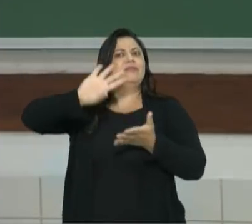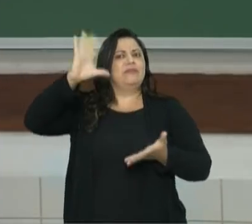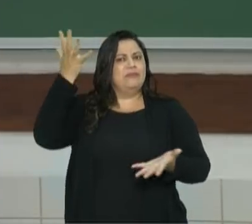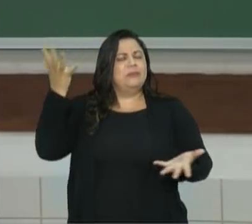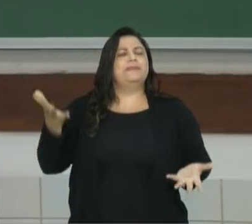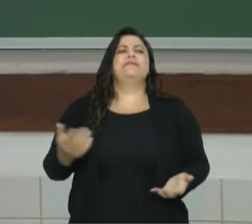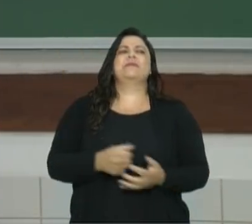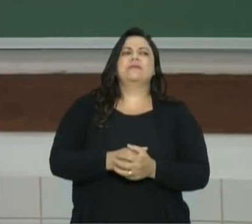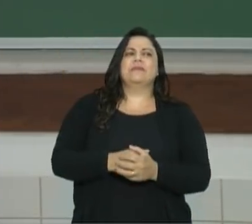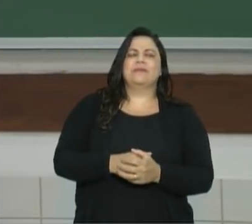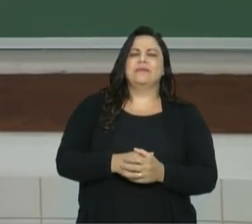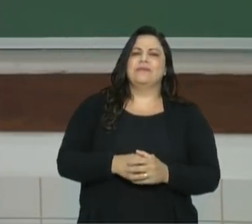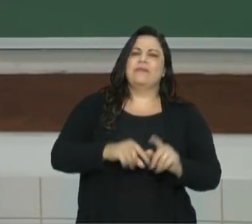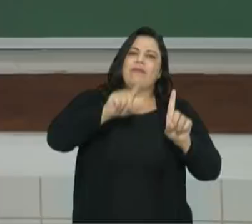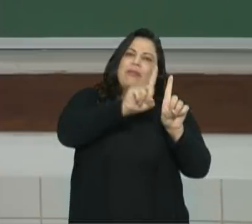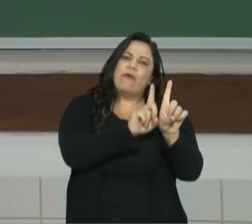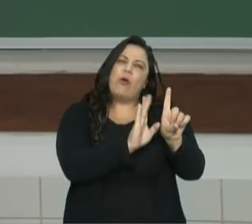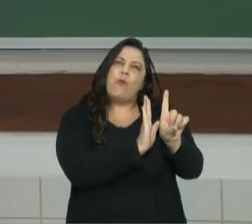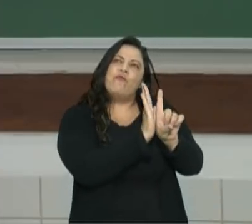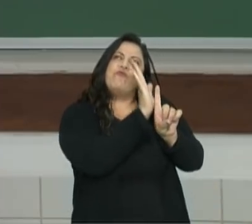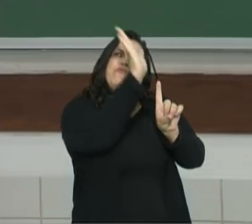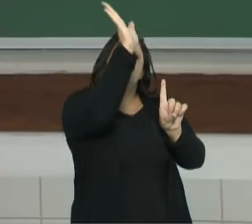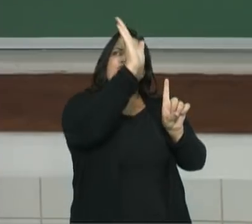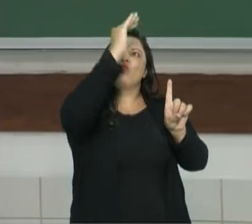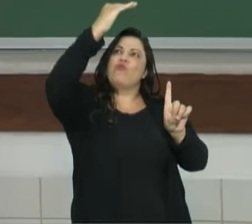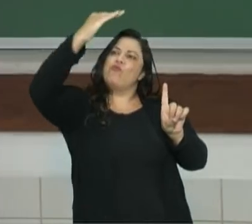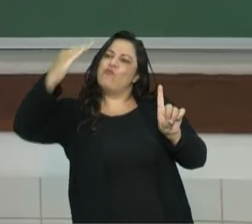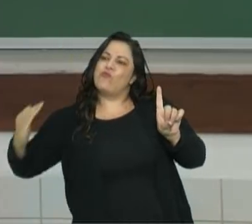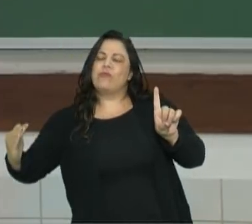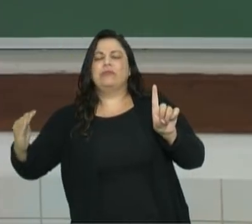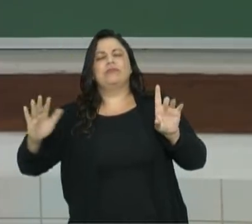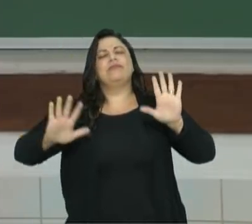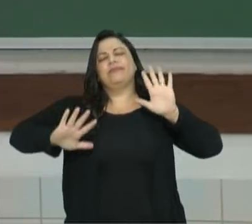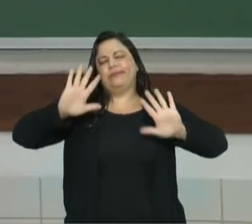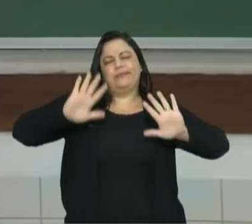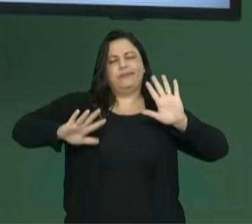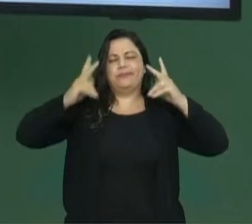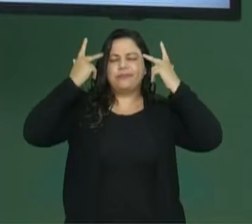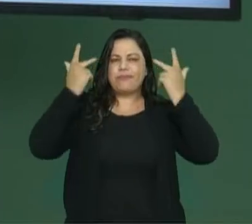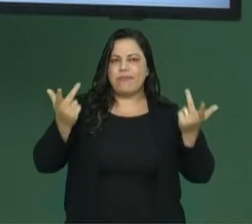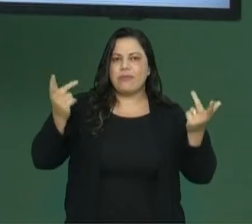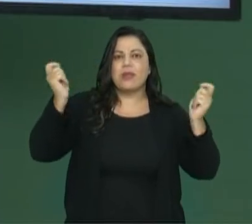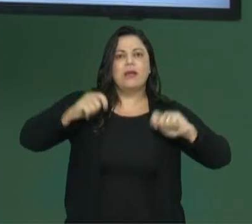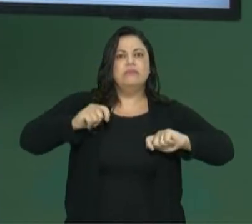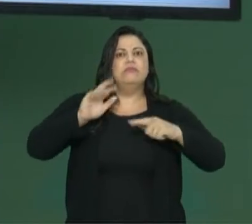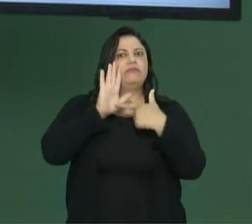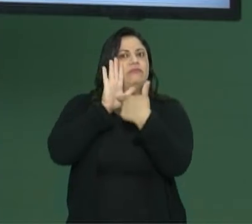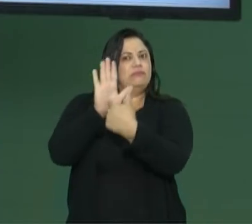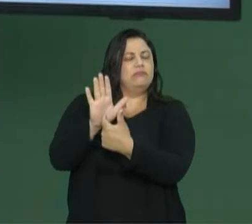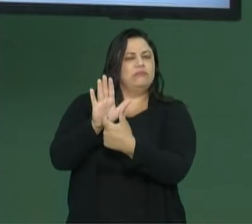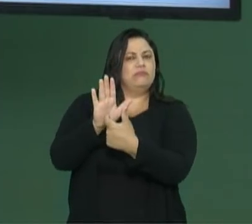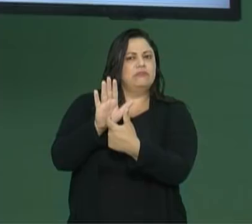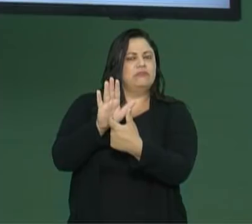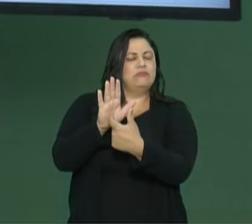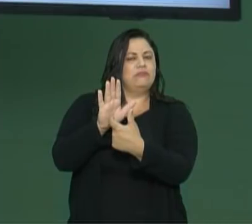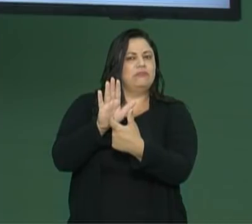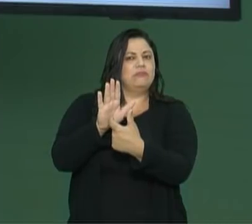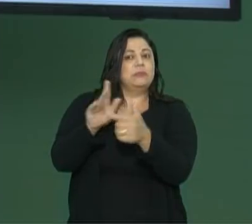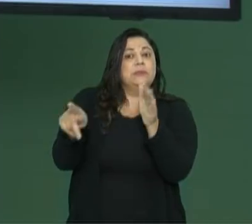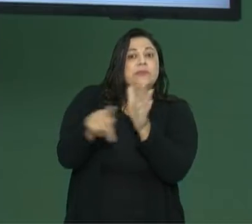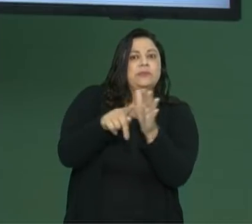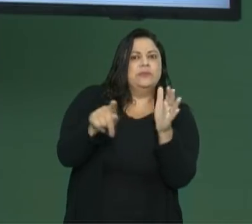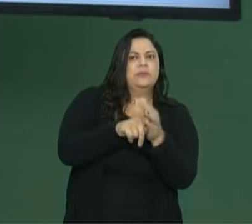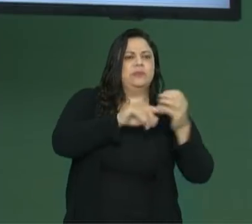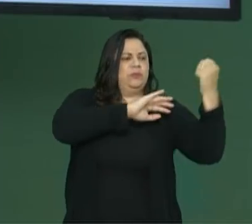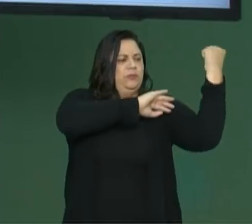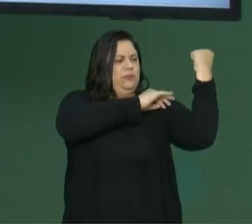né? Normalmente não é tão linear assim as coisas, mas a gente pode representar dessa forma aqui. Então, o trabalho realizado, a força muscular, por exemplo, aqui, que